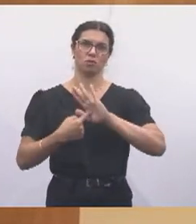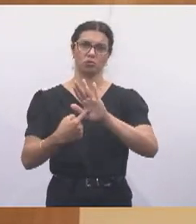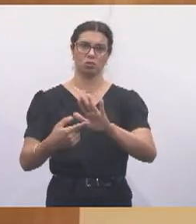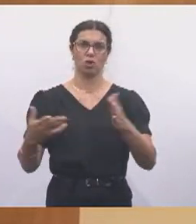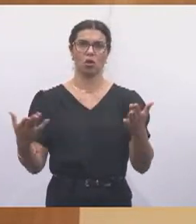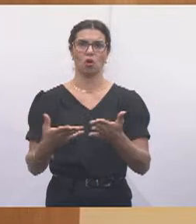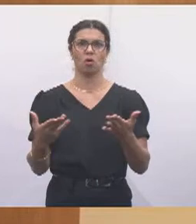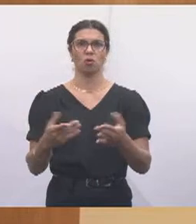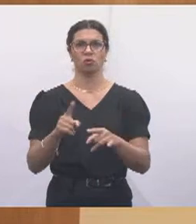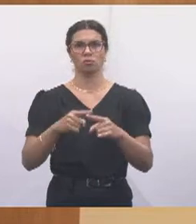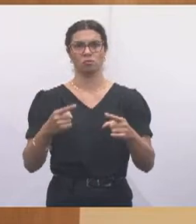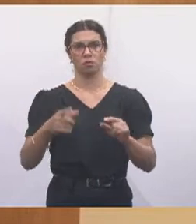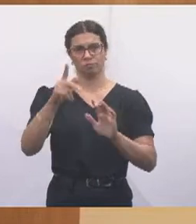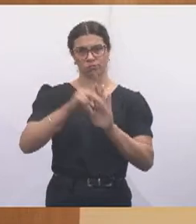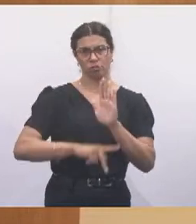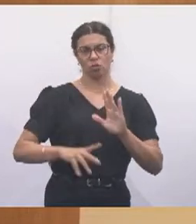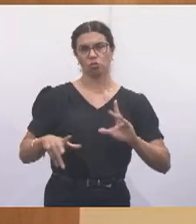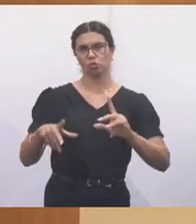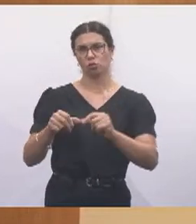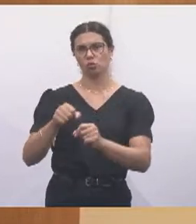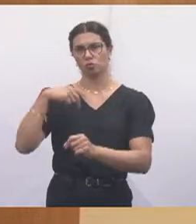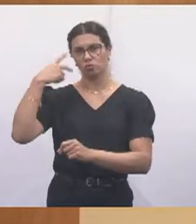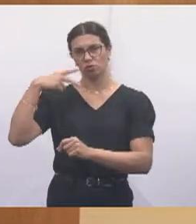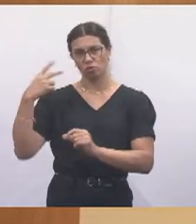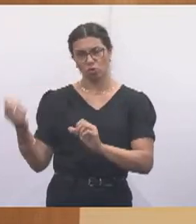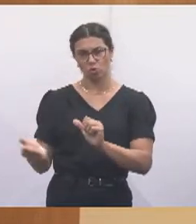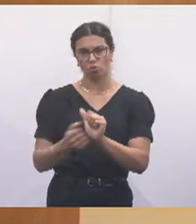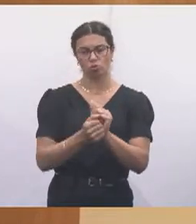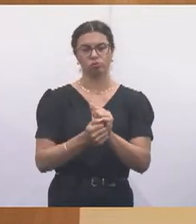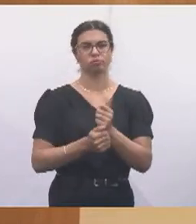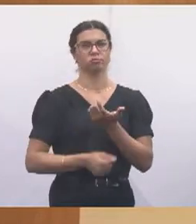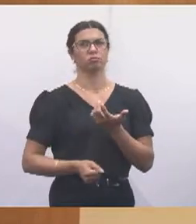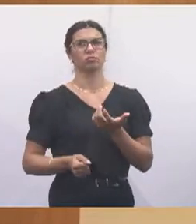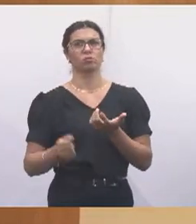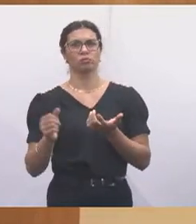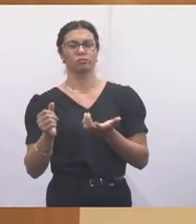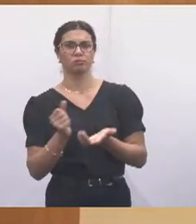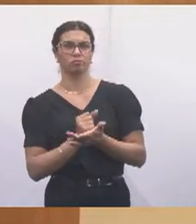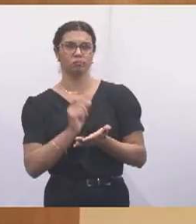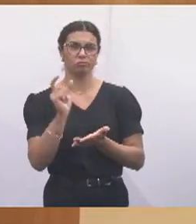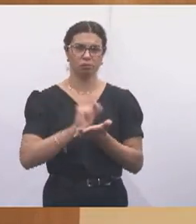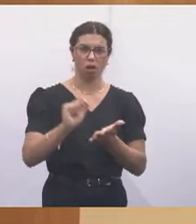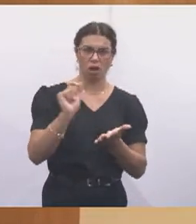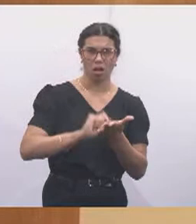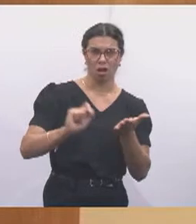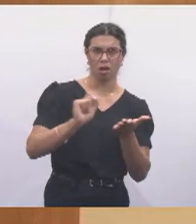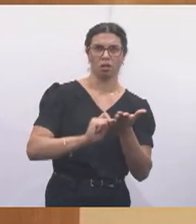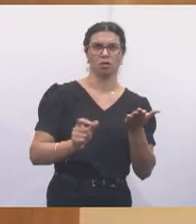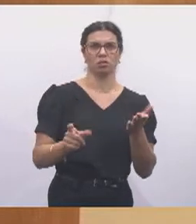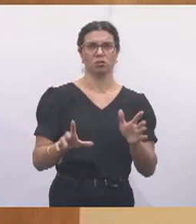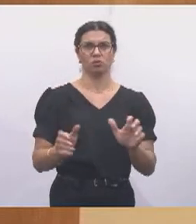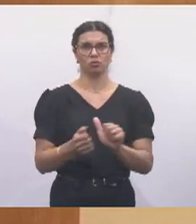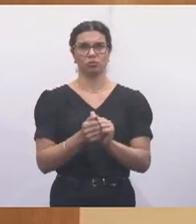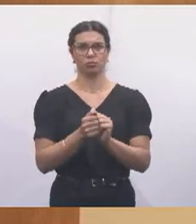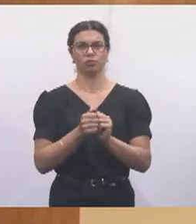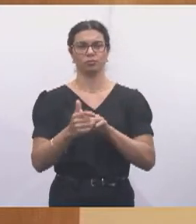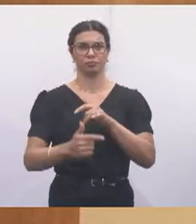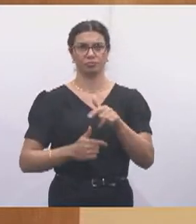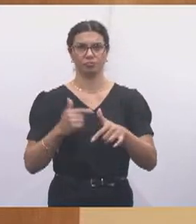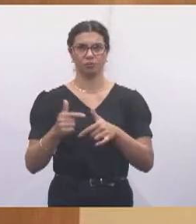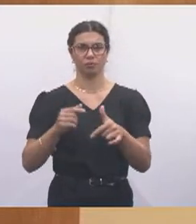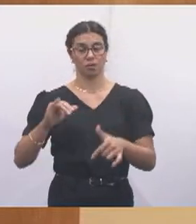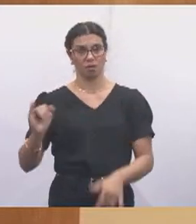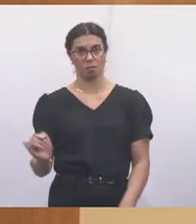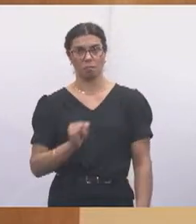que foi construído junto com todos os vereadores aqui dessa casa, com a GCM, com o sindicato, né? Eu acho que essa que é a